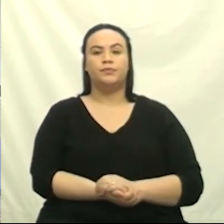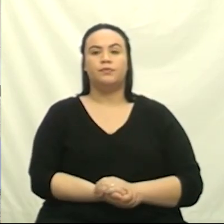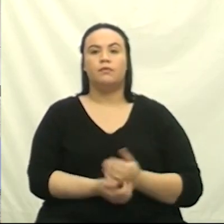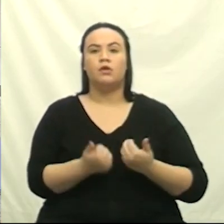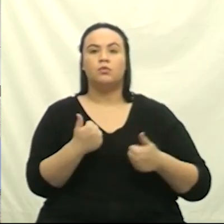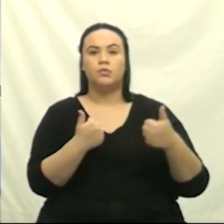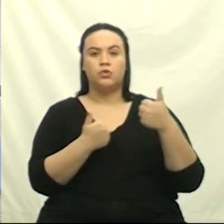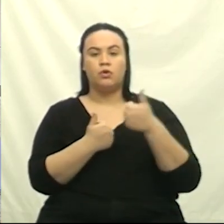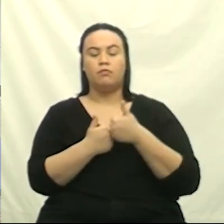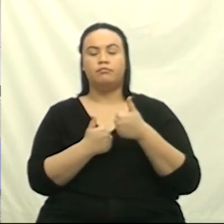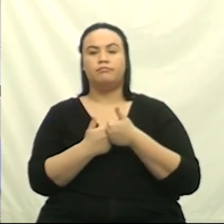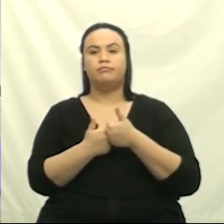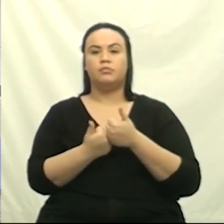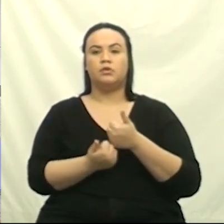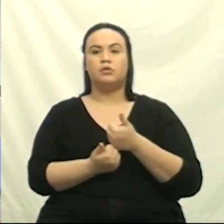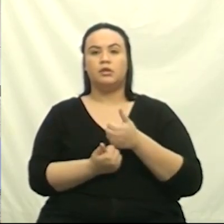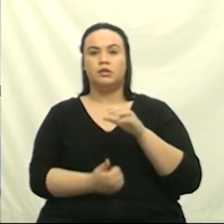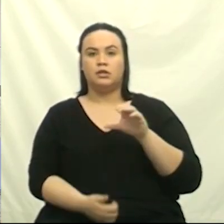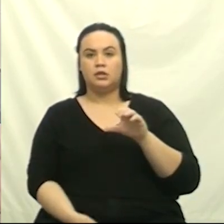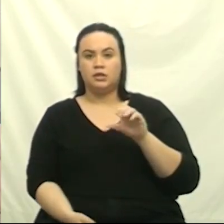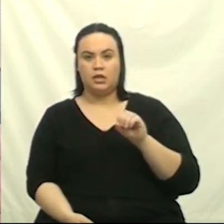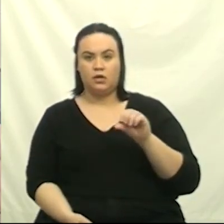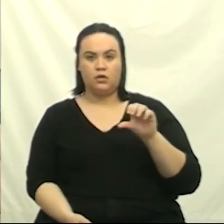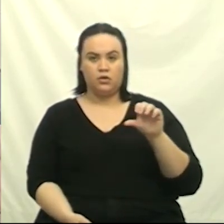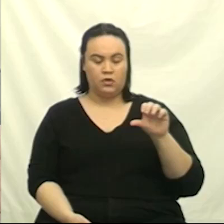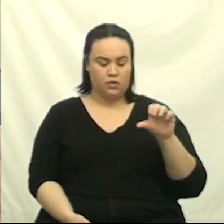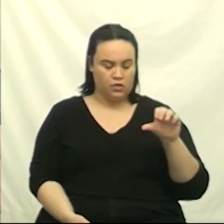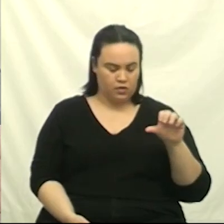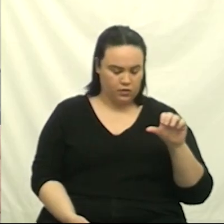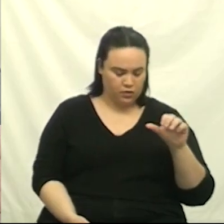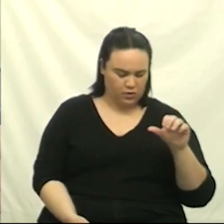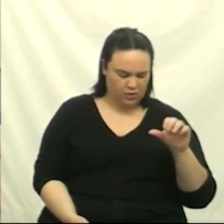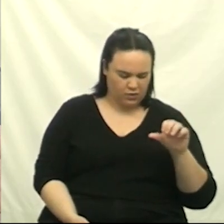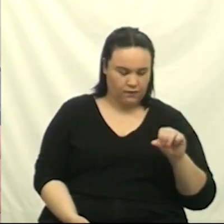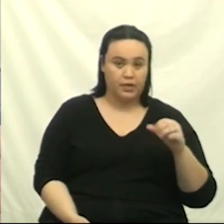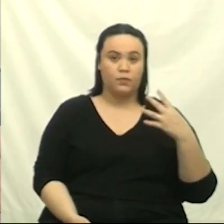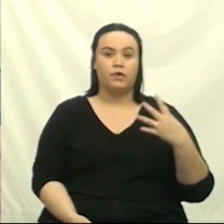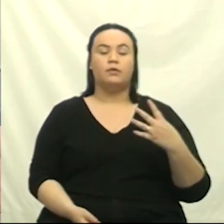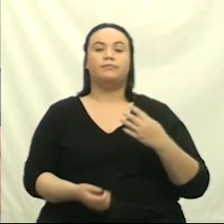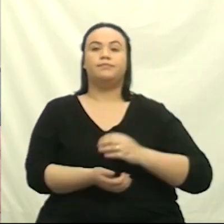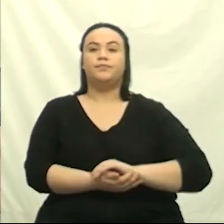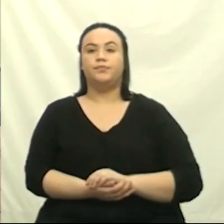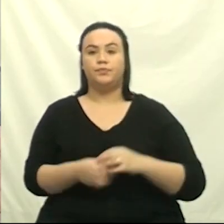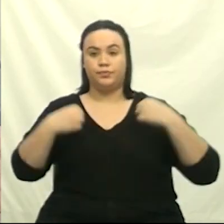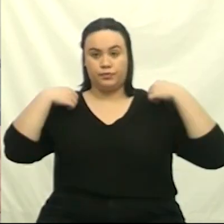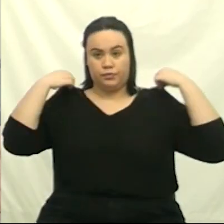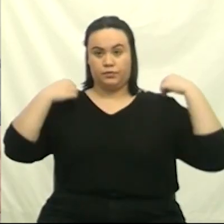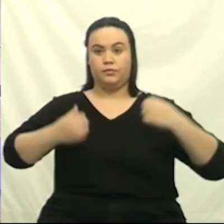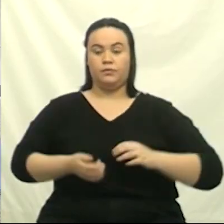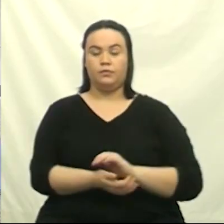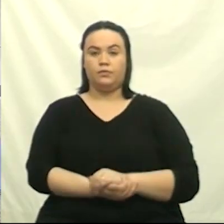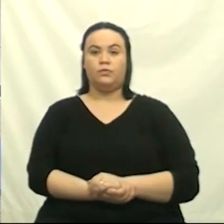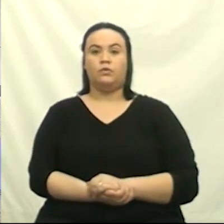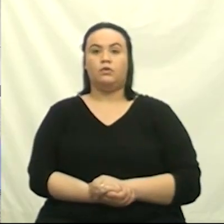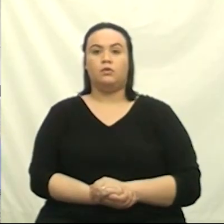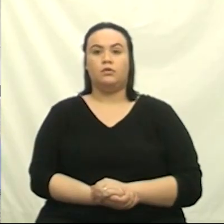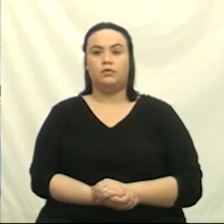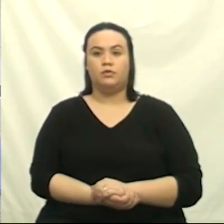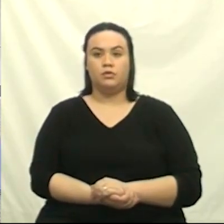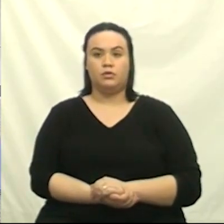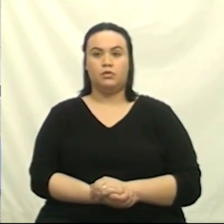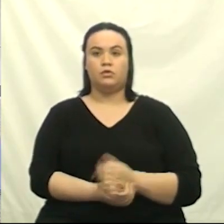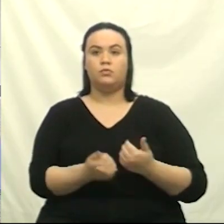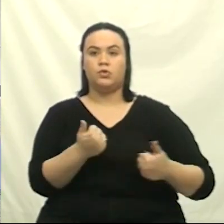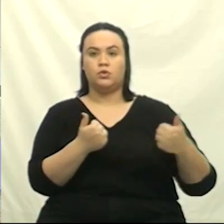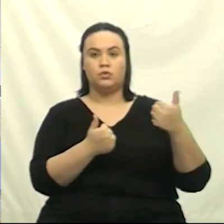substitutivo global do projeto 094 continua em discussão não havendo mais quem queira discutir o